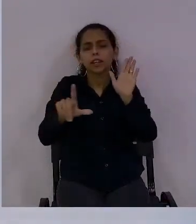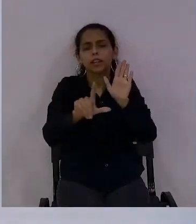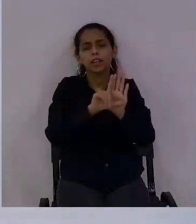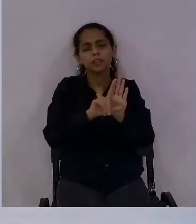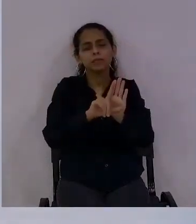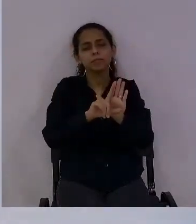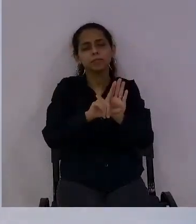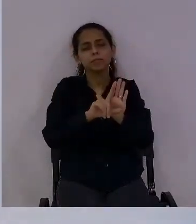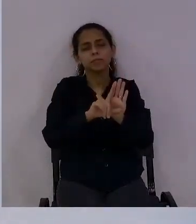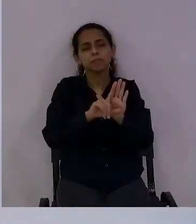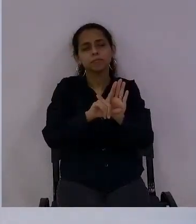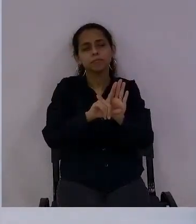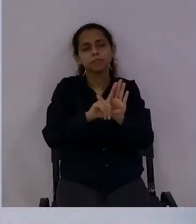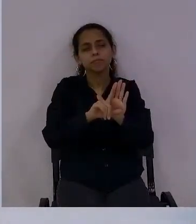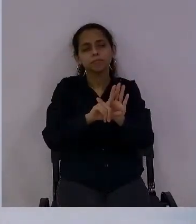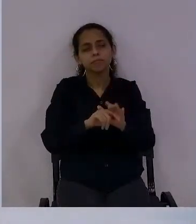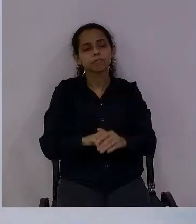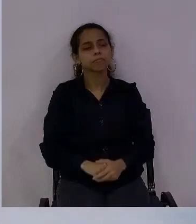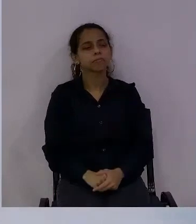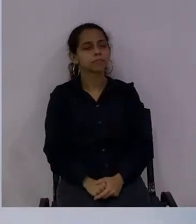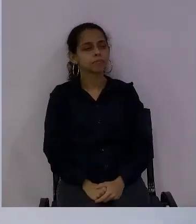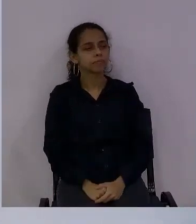fazer.